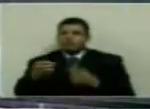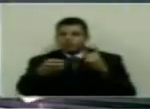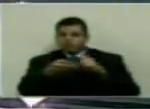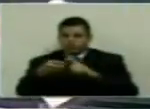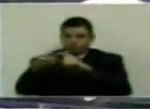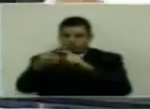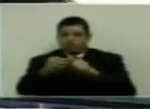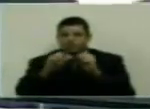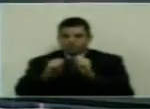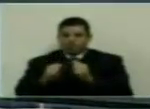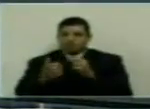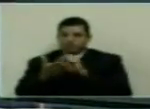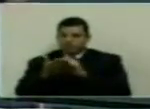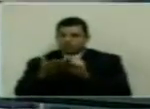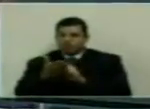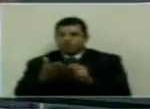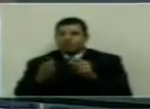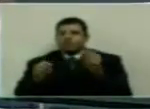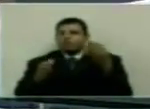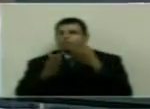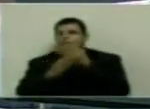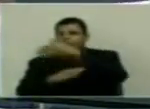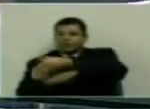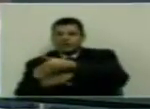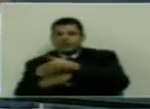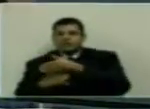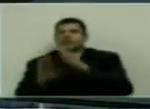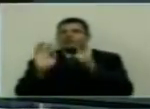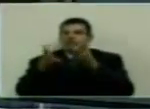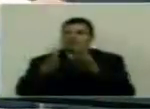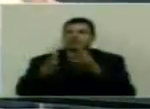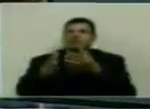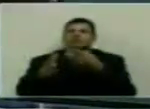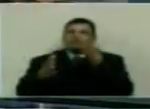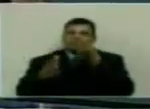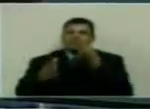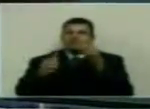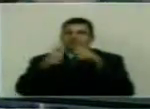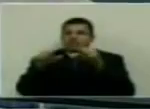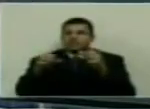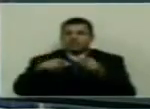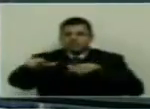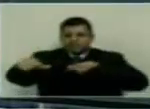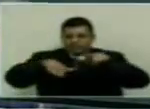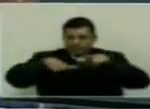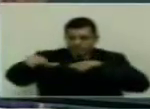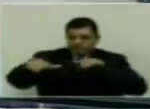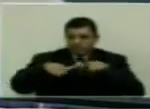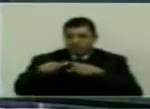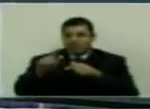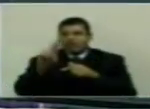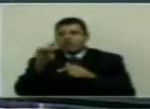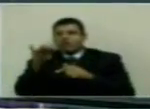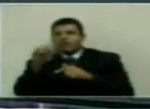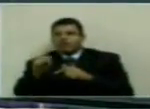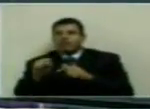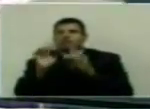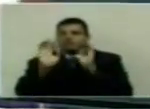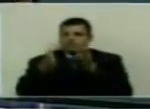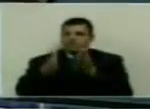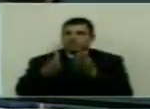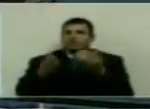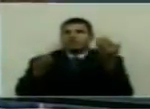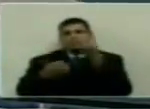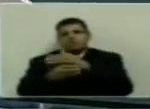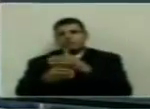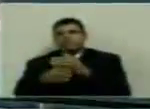municípios por onde passa o gasoduto já deveriam estar funcionando a gás.